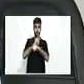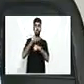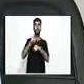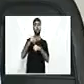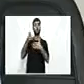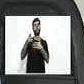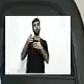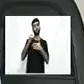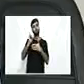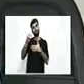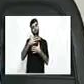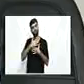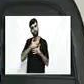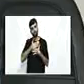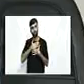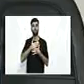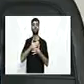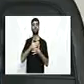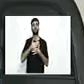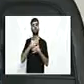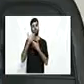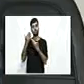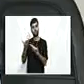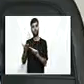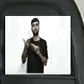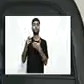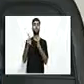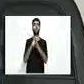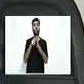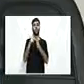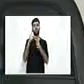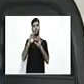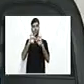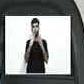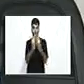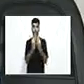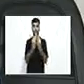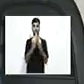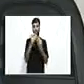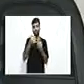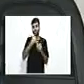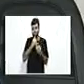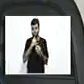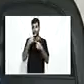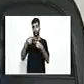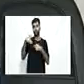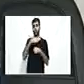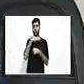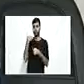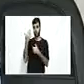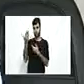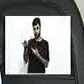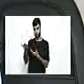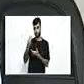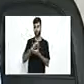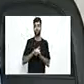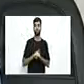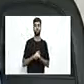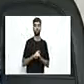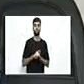votos de pesar se solidariza com a dor dos familiares do Senor Sebastião